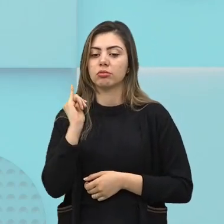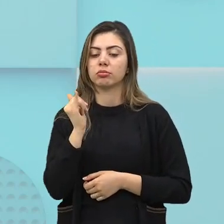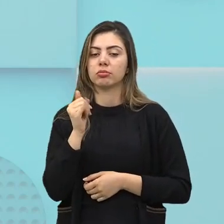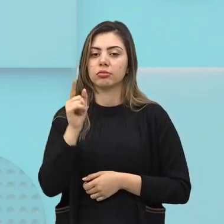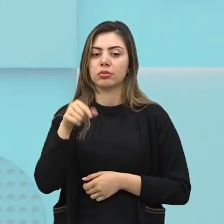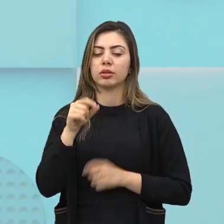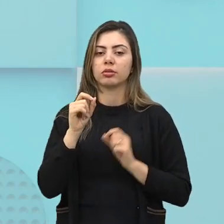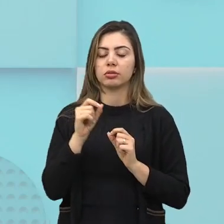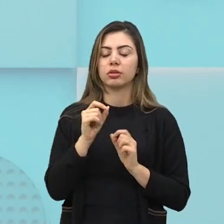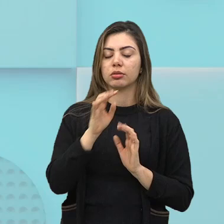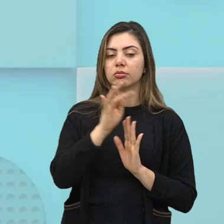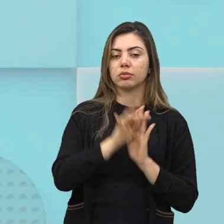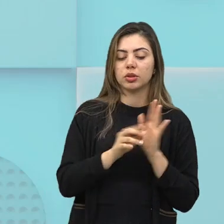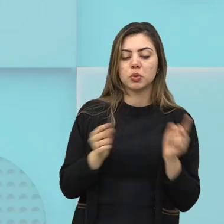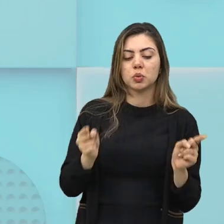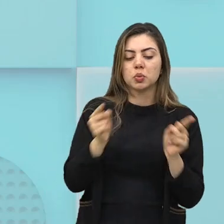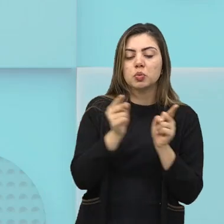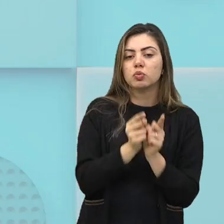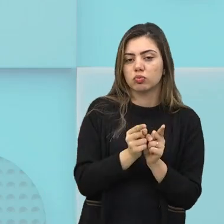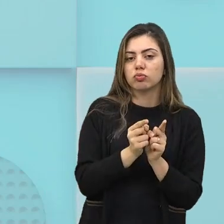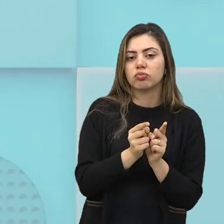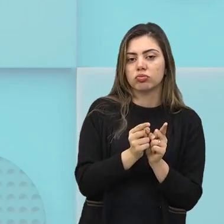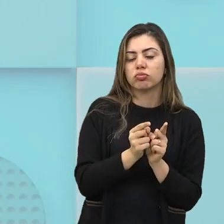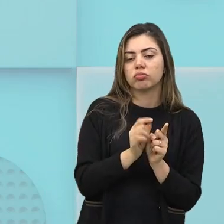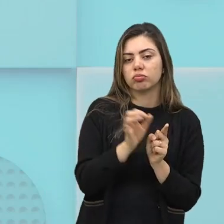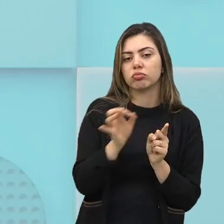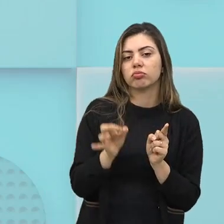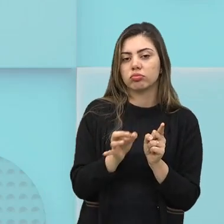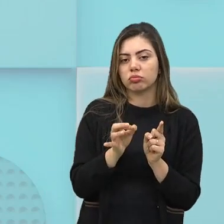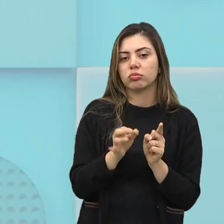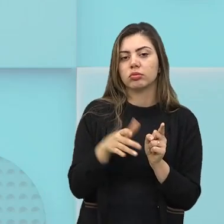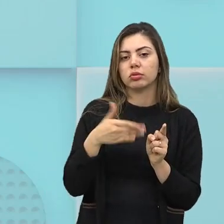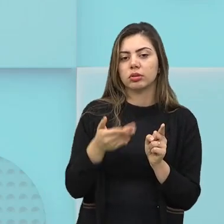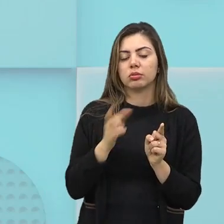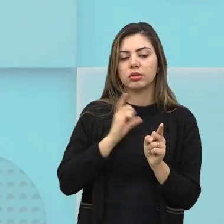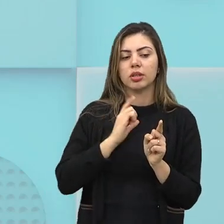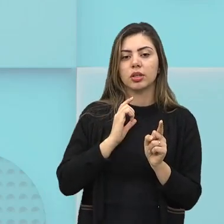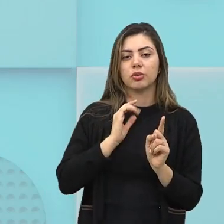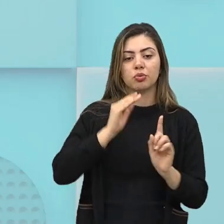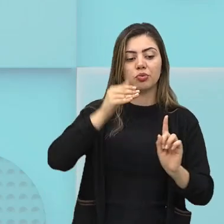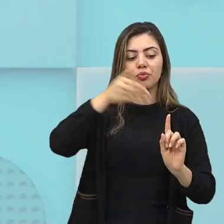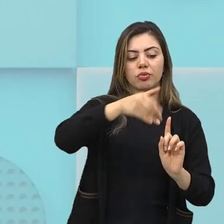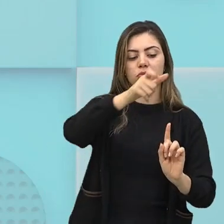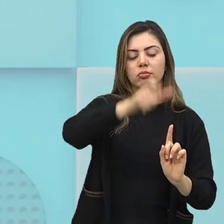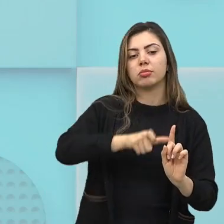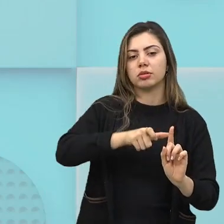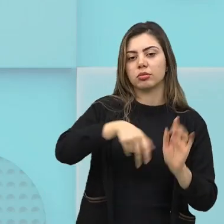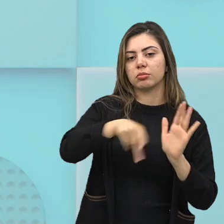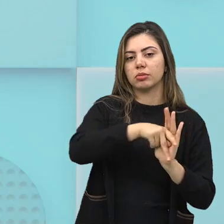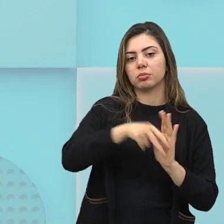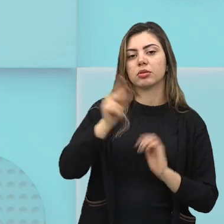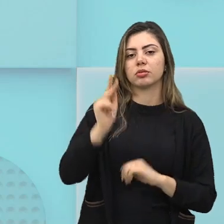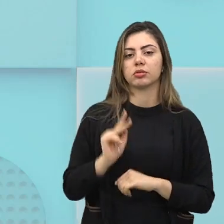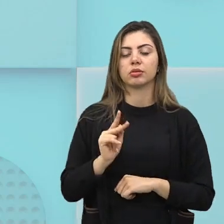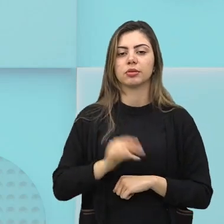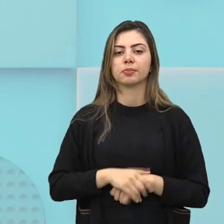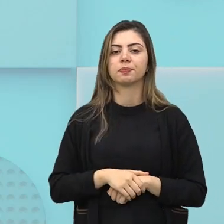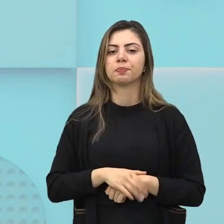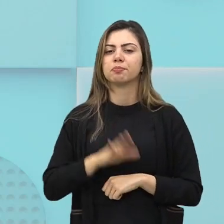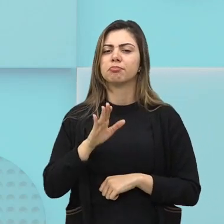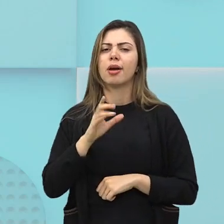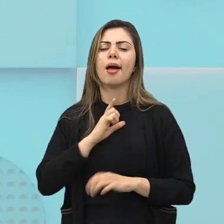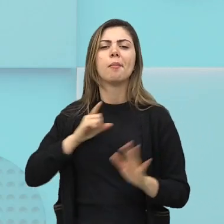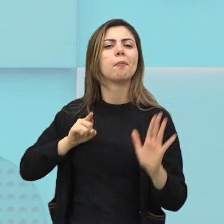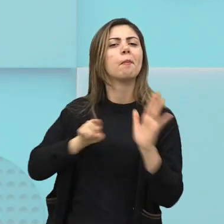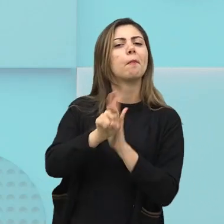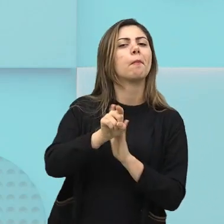vai circulando o núcleo nas ações de um personagem, tá? Mas aí vem a